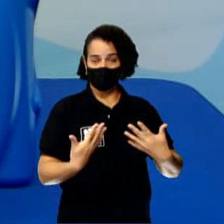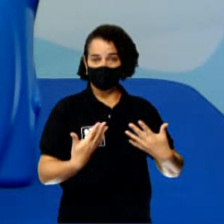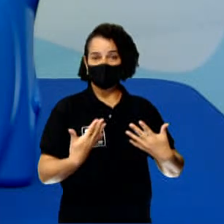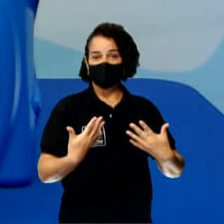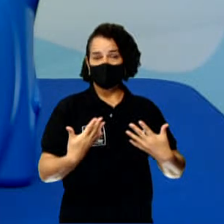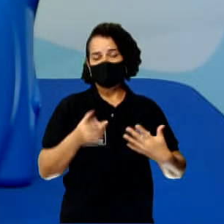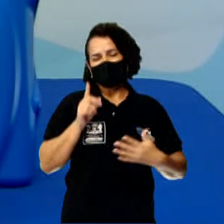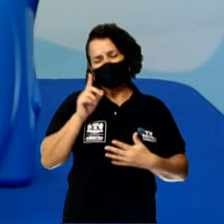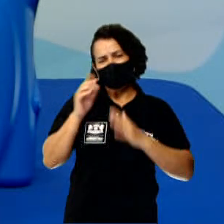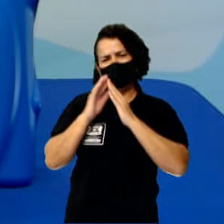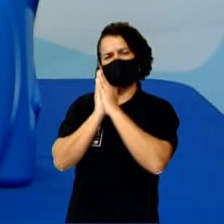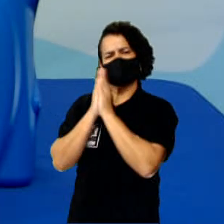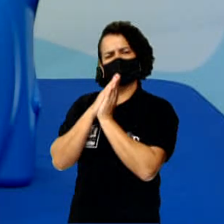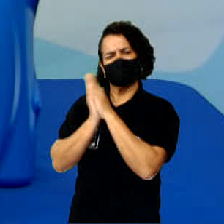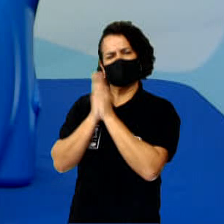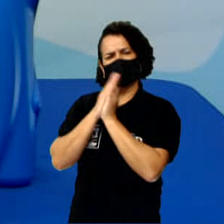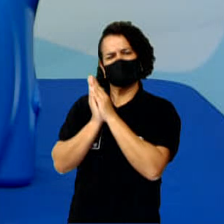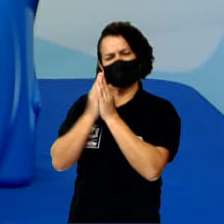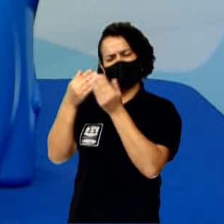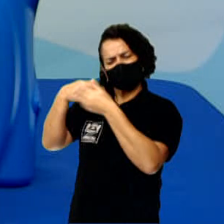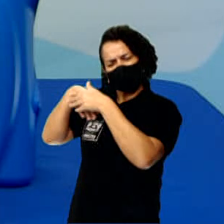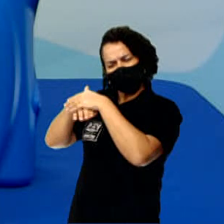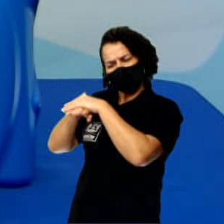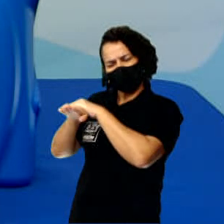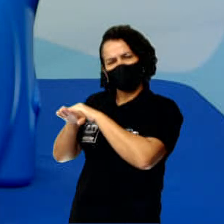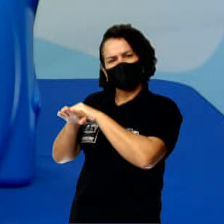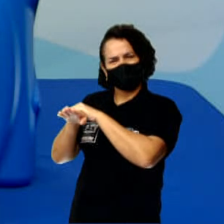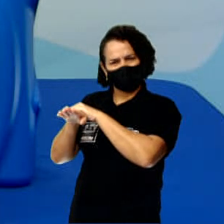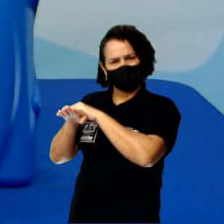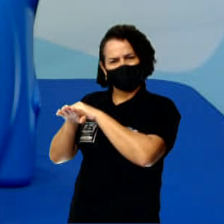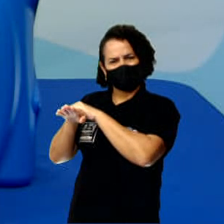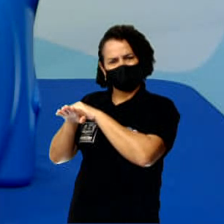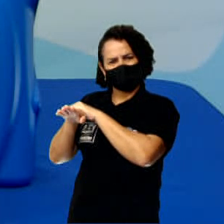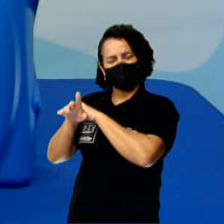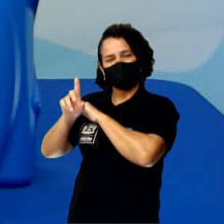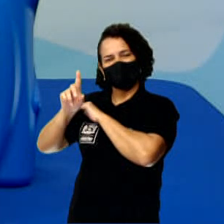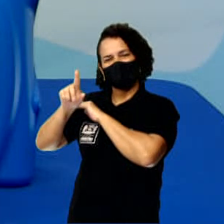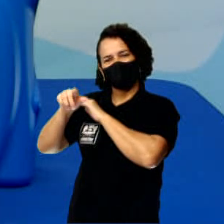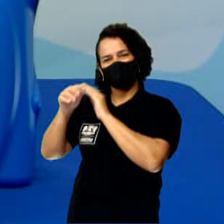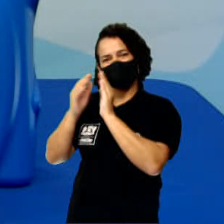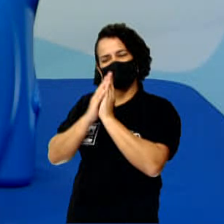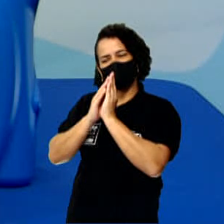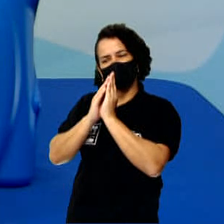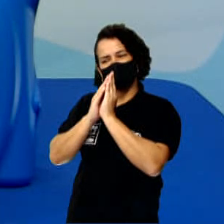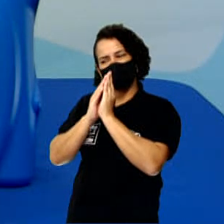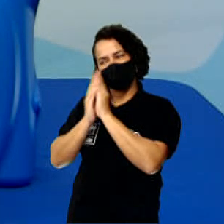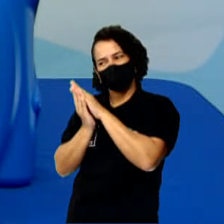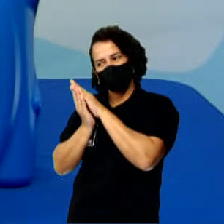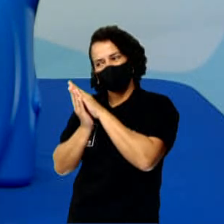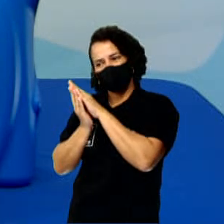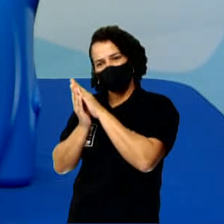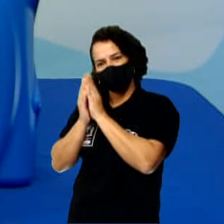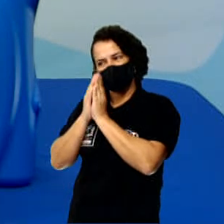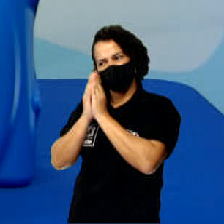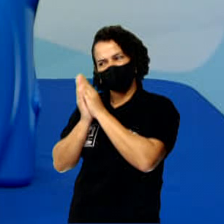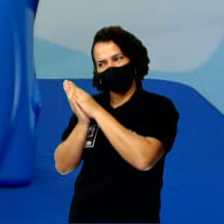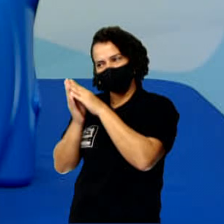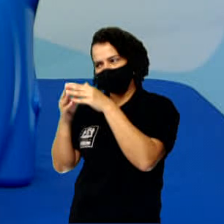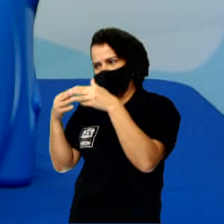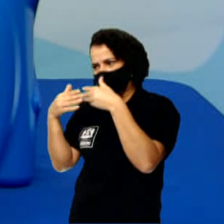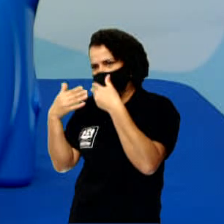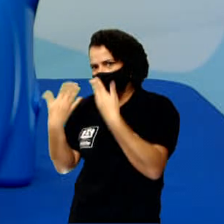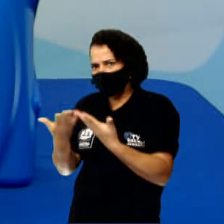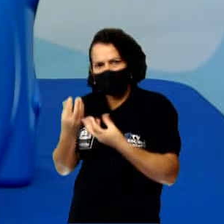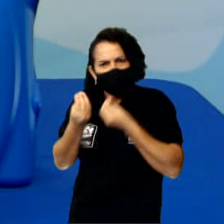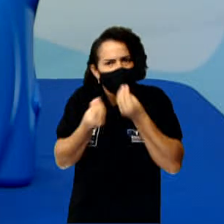bendita, aquela boneca escondida, estava quebrada. Quebrada? A rainha